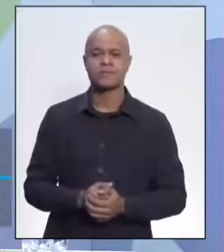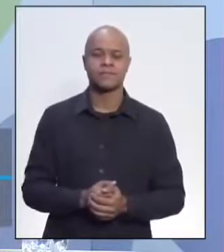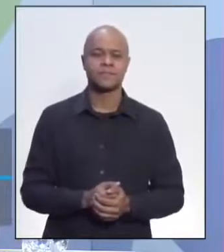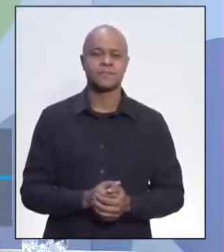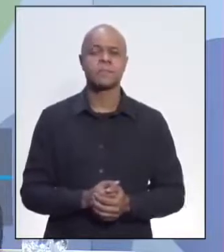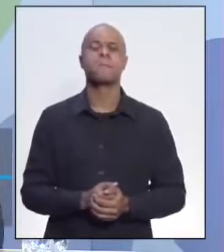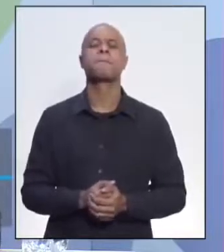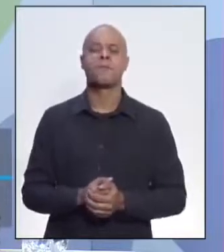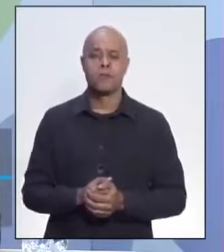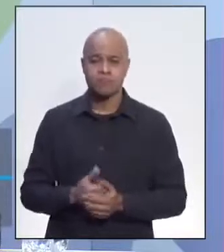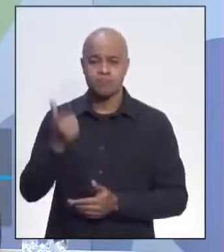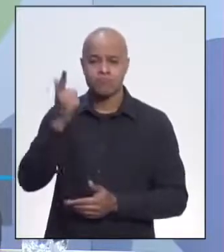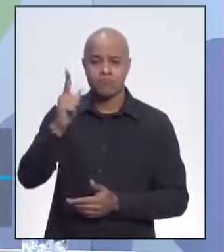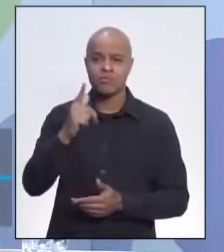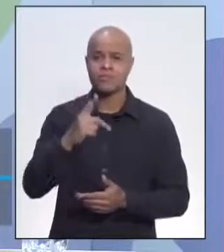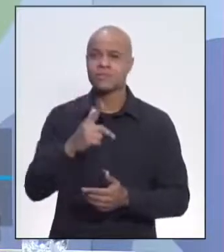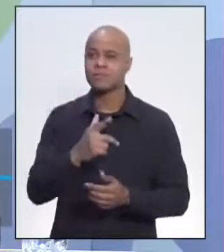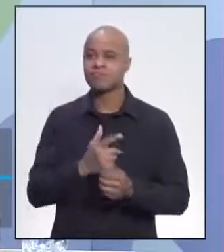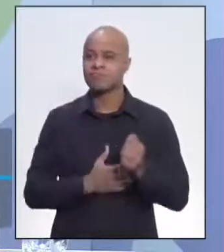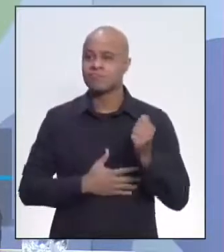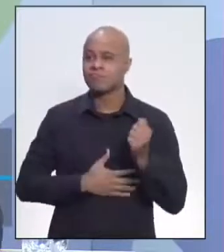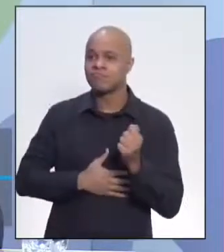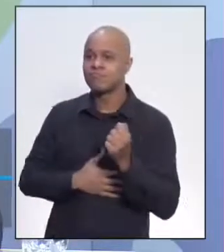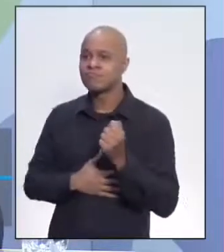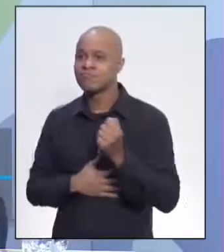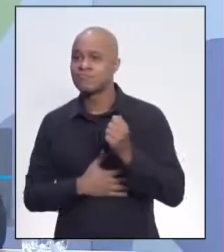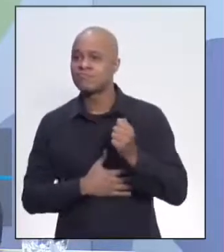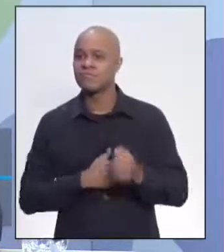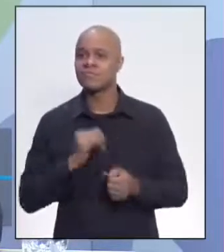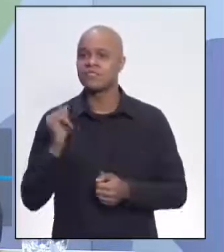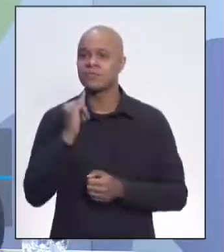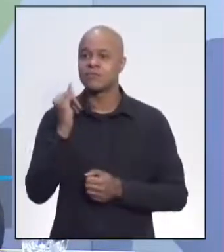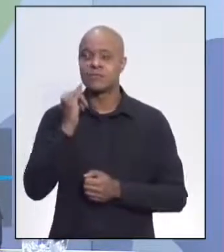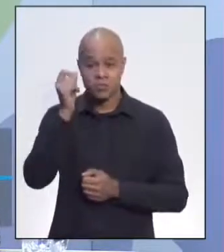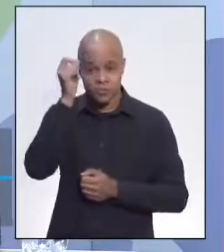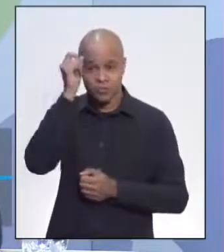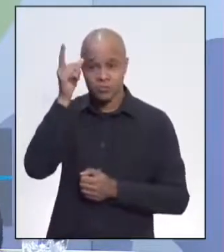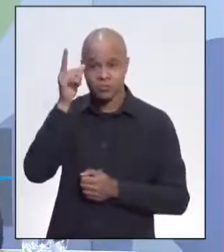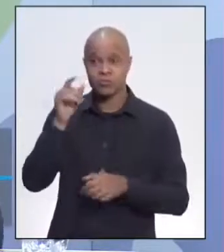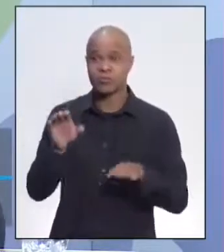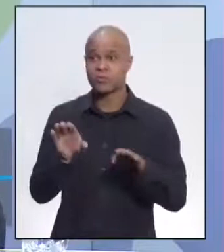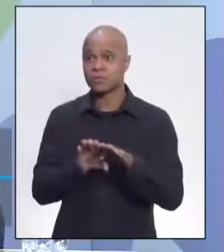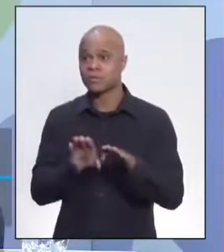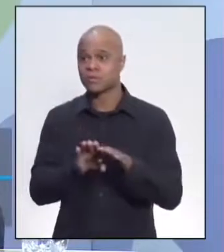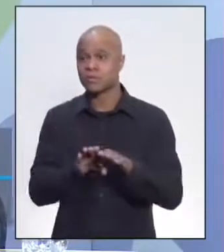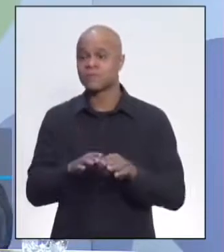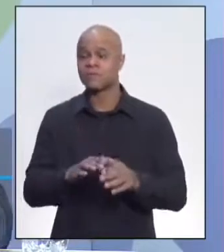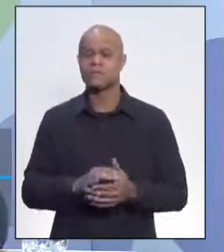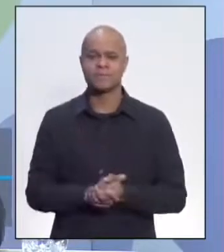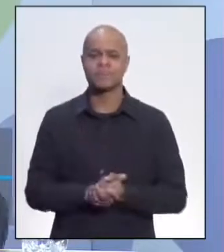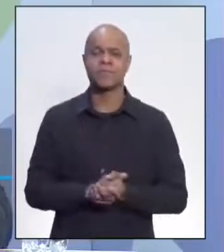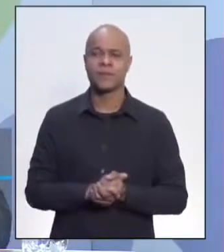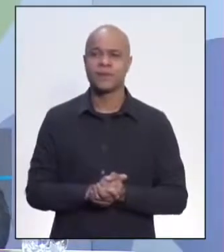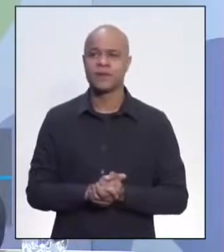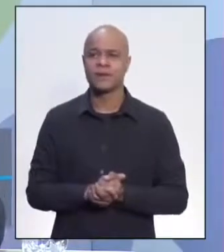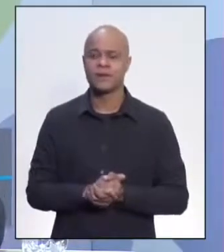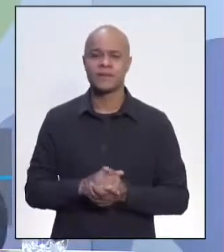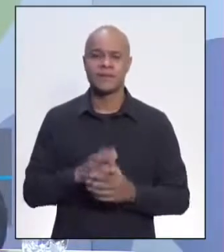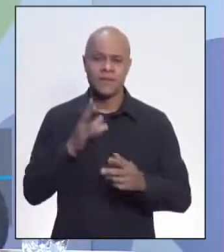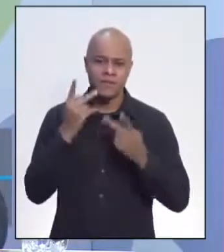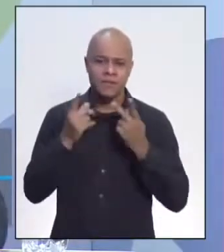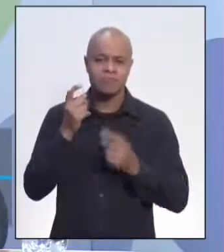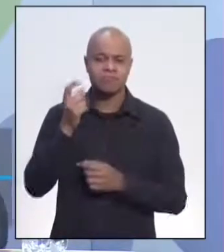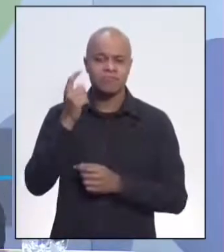uma dança aí que tem esse entrelace entre a nossa cultura e as matrizes, né, de